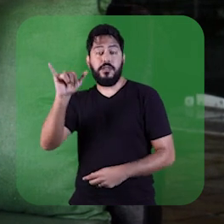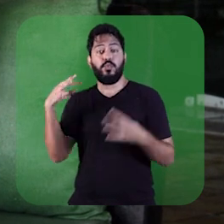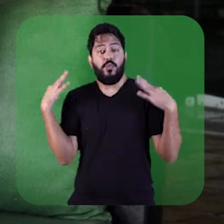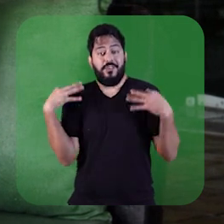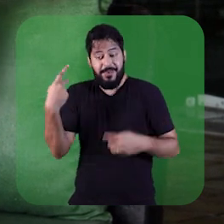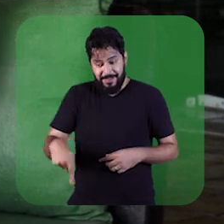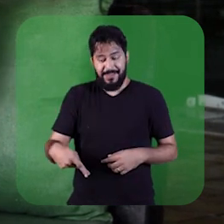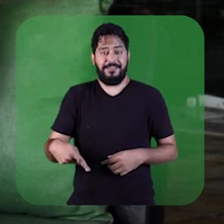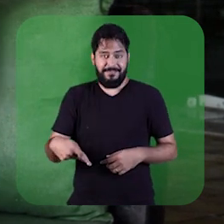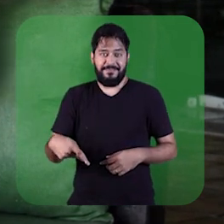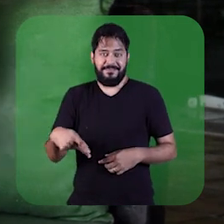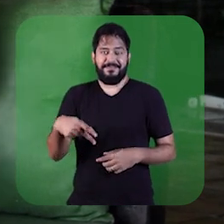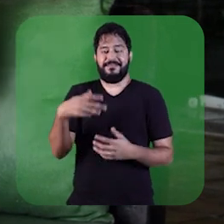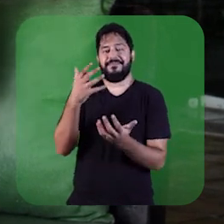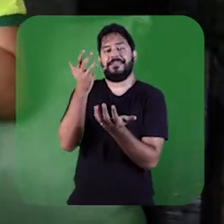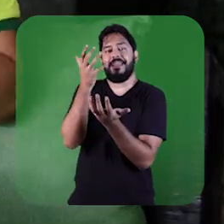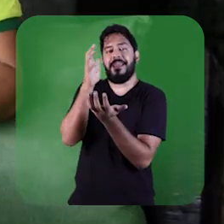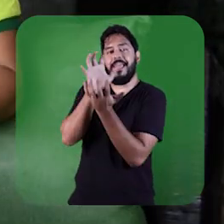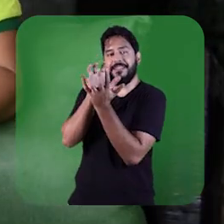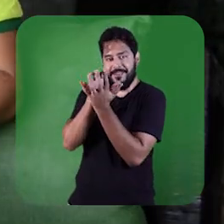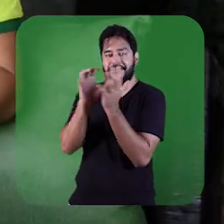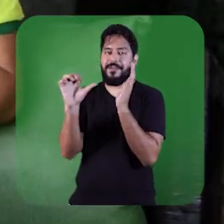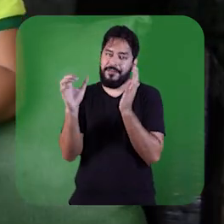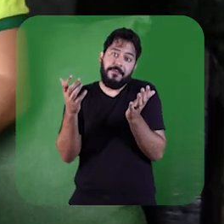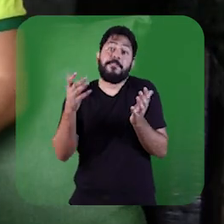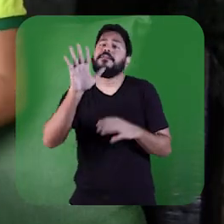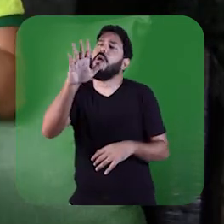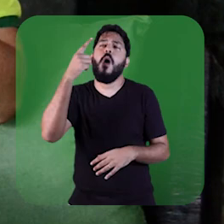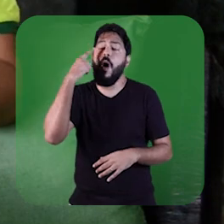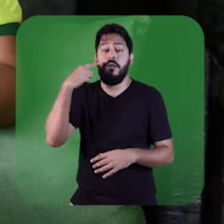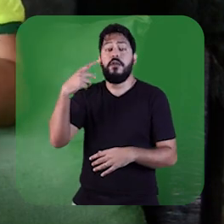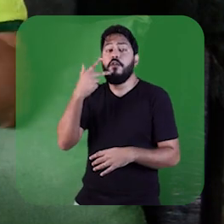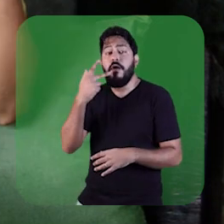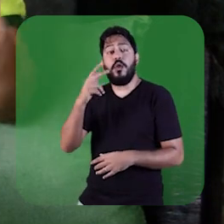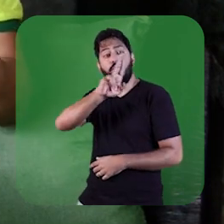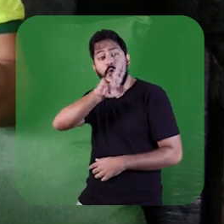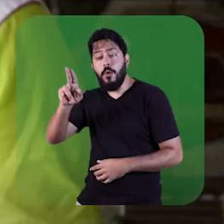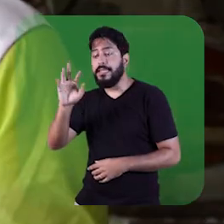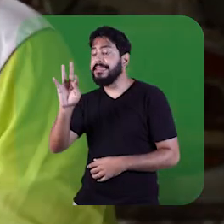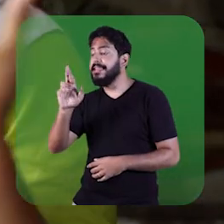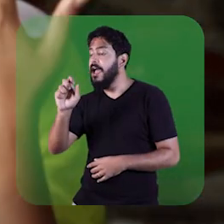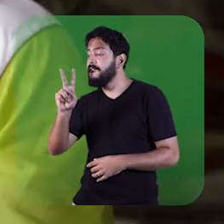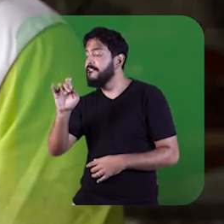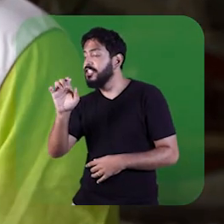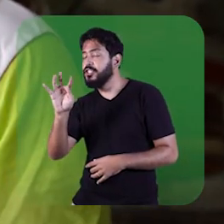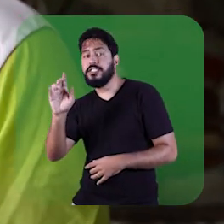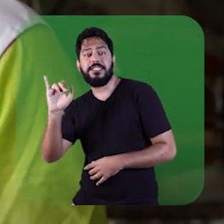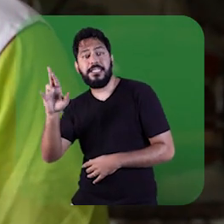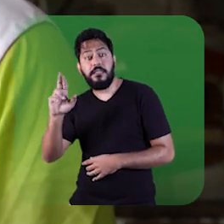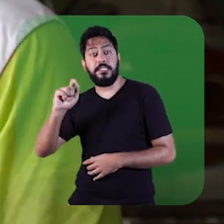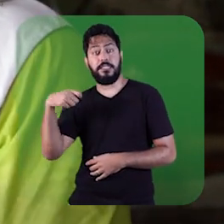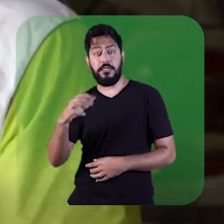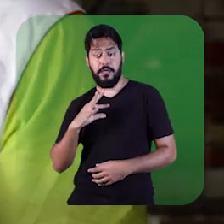Então, é isso, assim, quando eu ressalto o termo travesti, é porque é um termo político, sabe? Eu tô referenciando